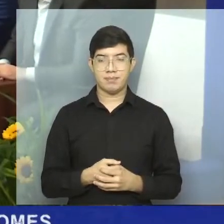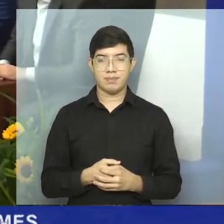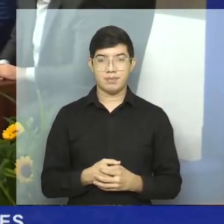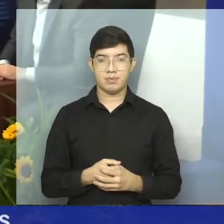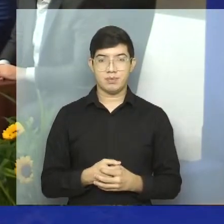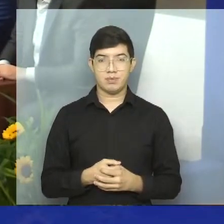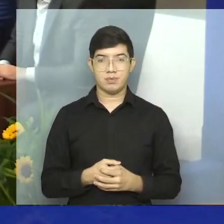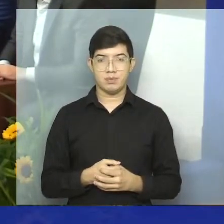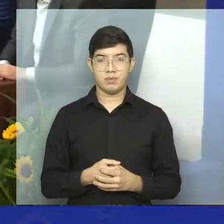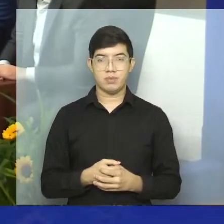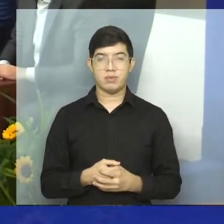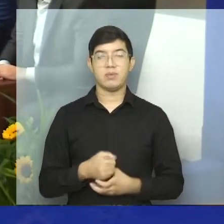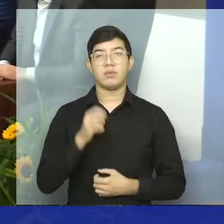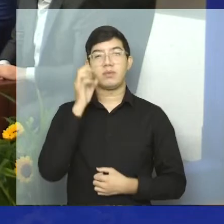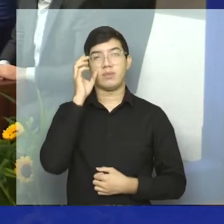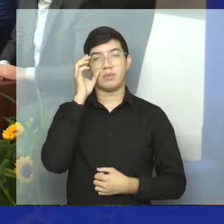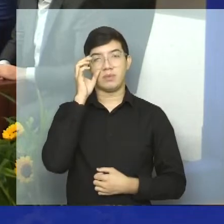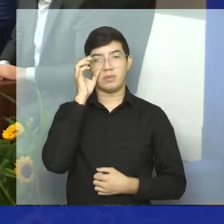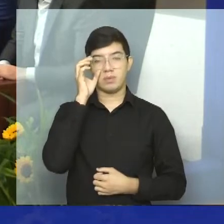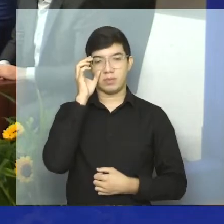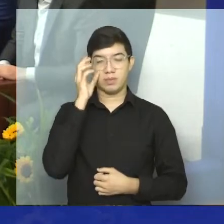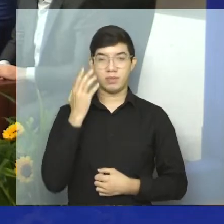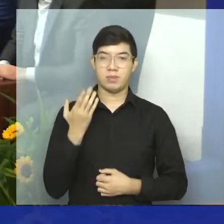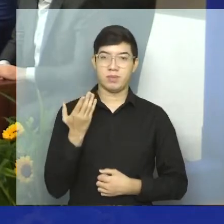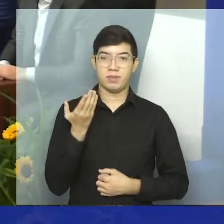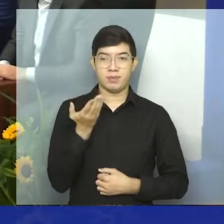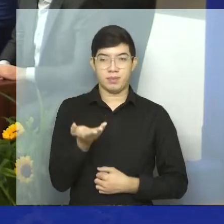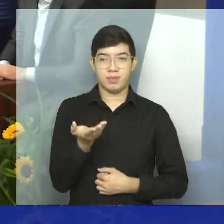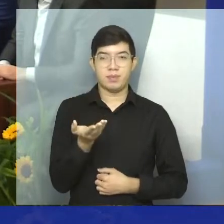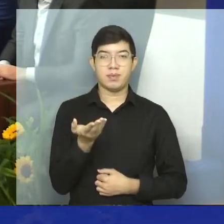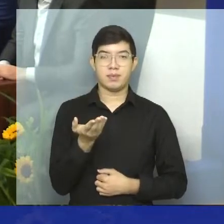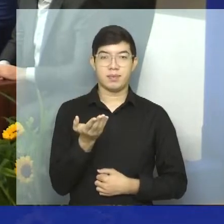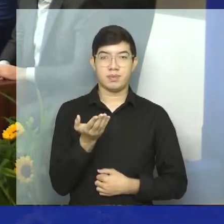Sim, o Maurinho está lembrando aqui, se você não